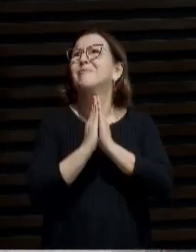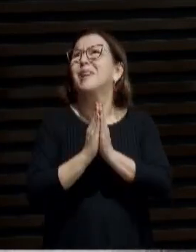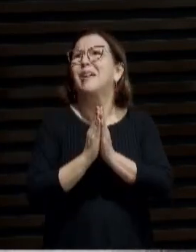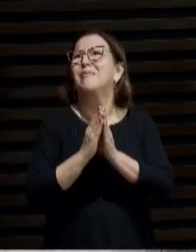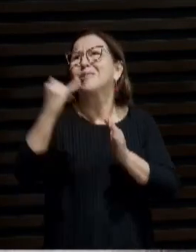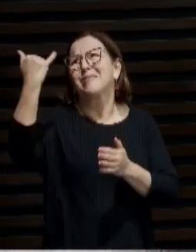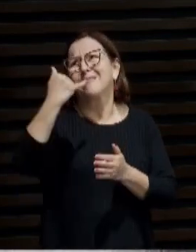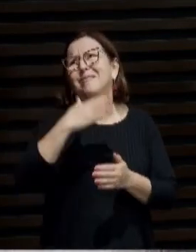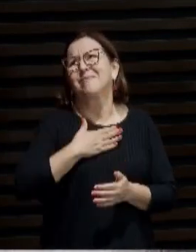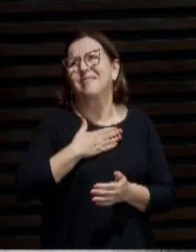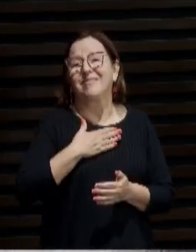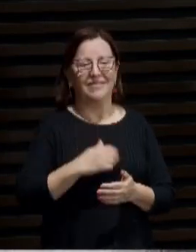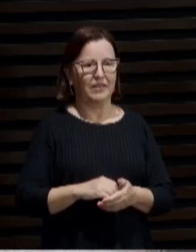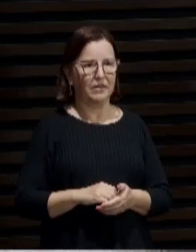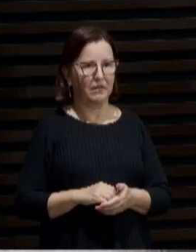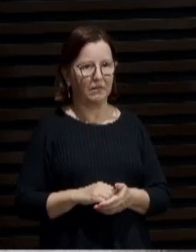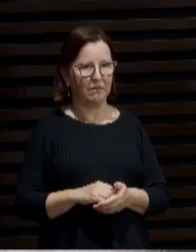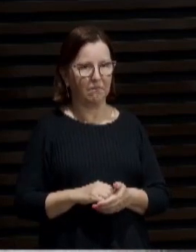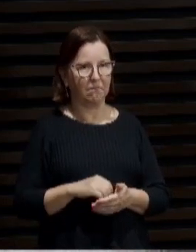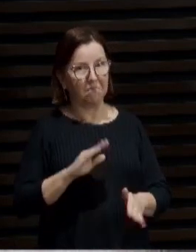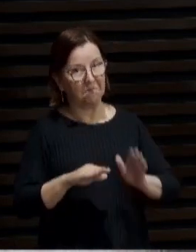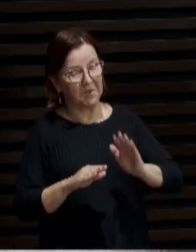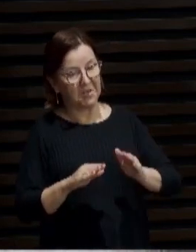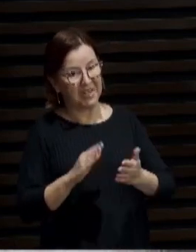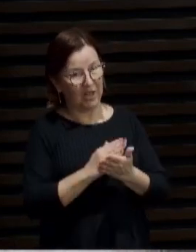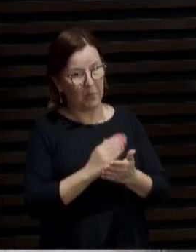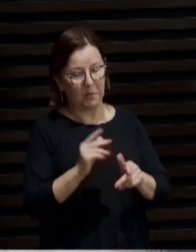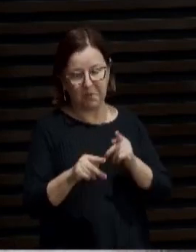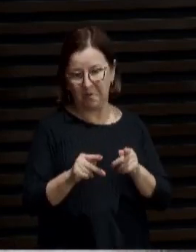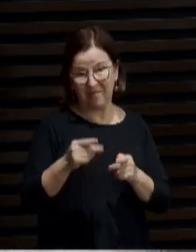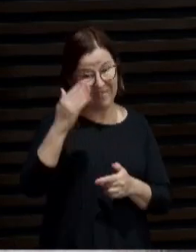Talvez alguns aqui não estão entendendo nada do que eu estou falando.